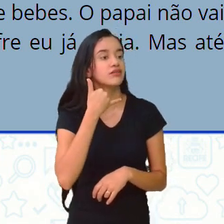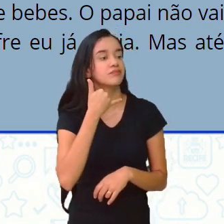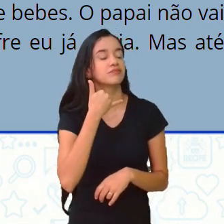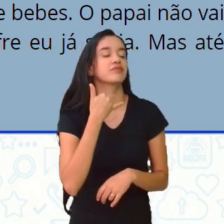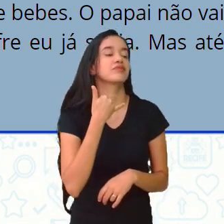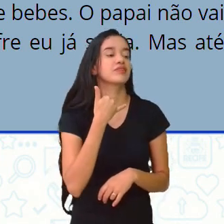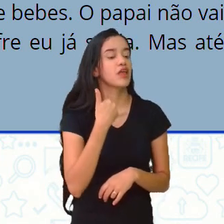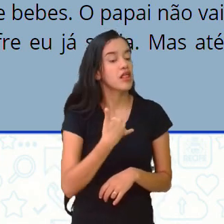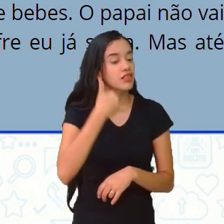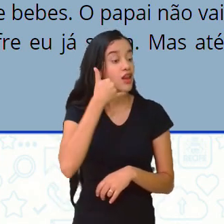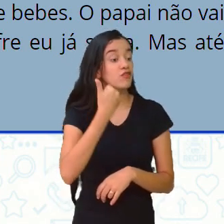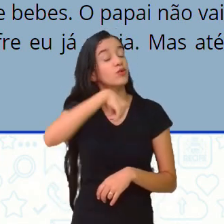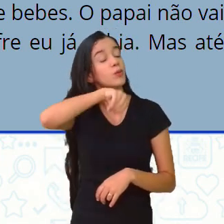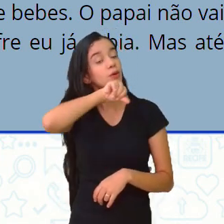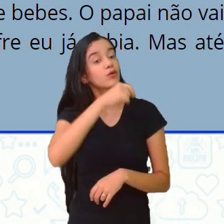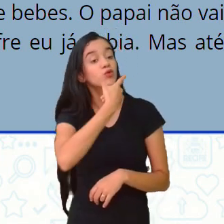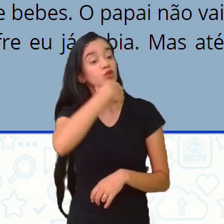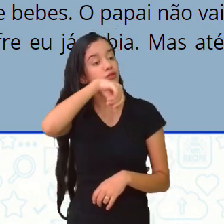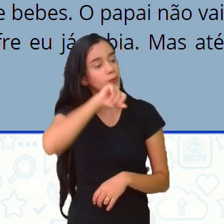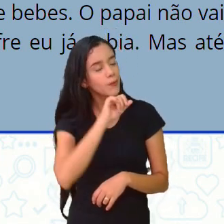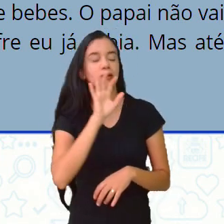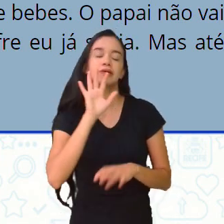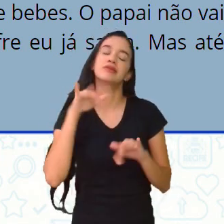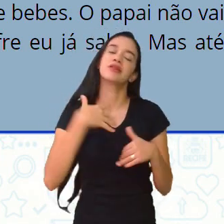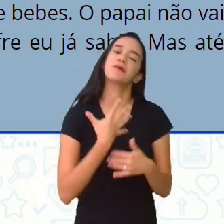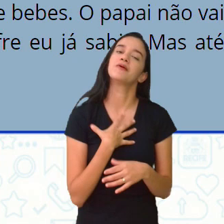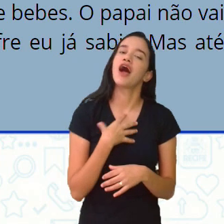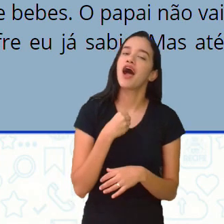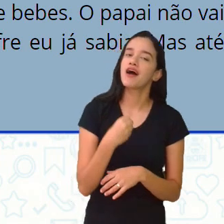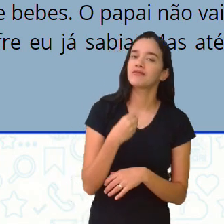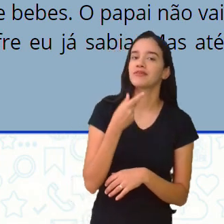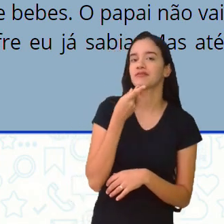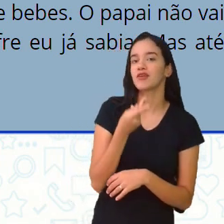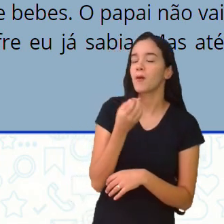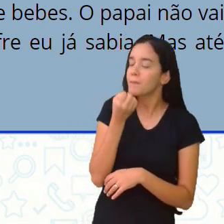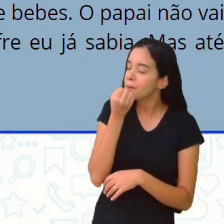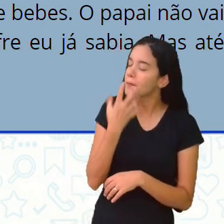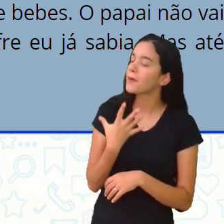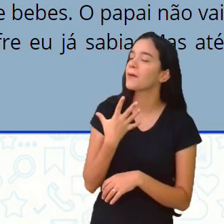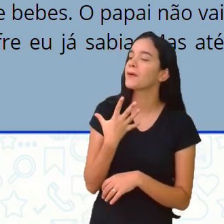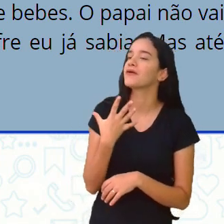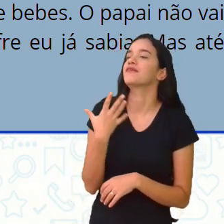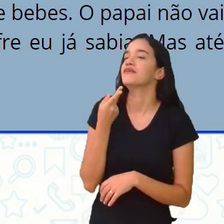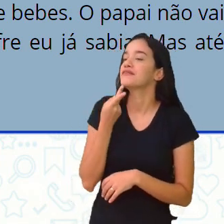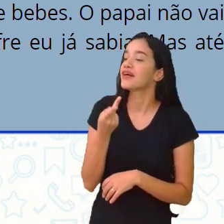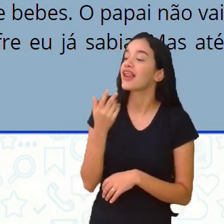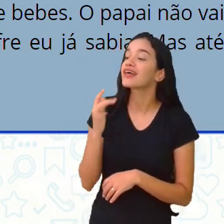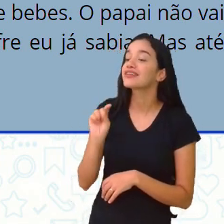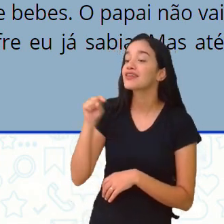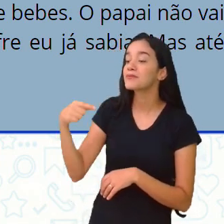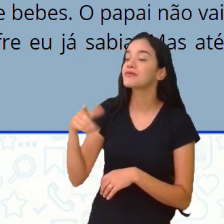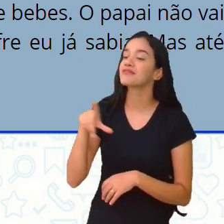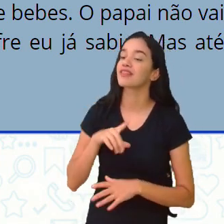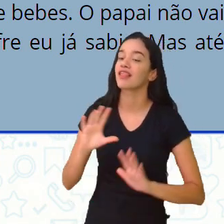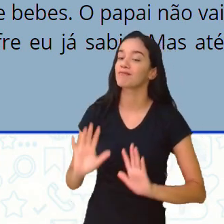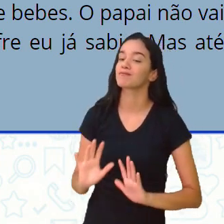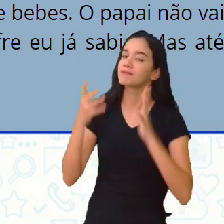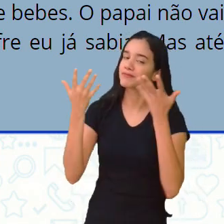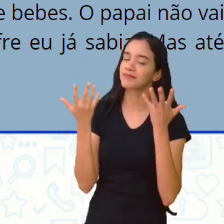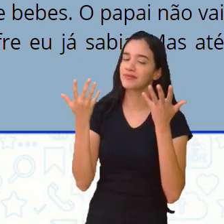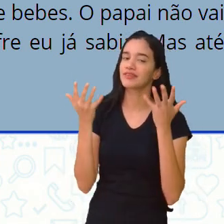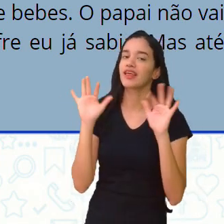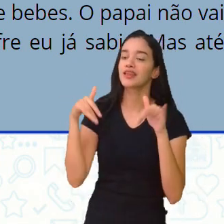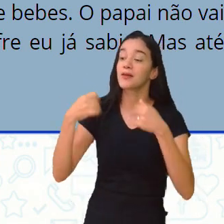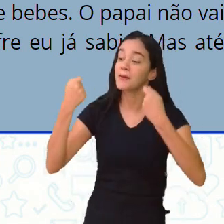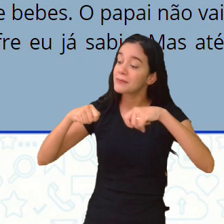já telefonar para o seu pai. A filha: boa. Diz para ele que depois vai ter a maior festança.